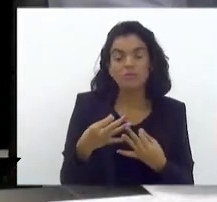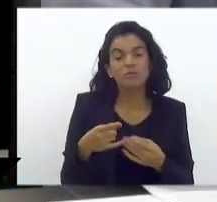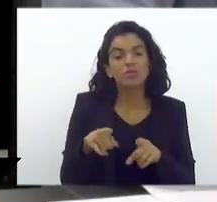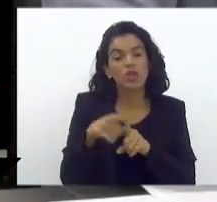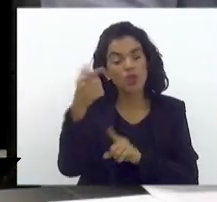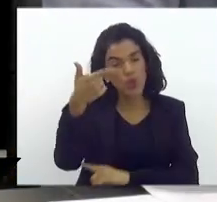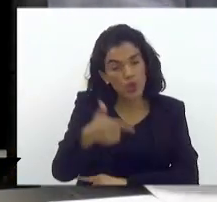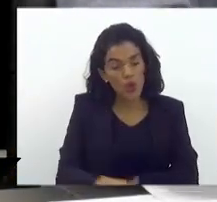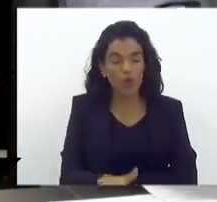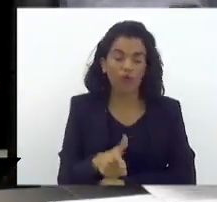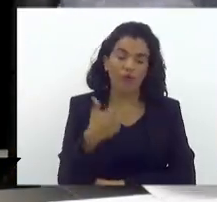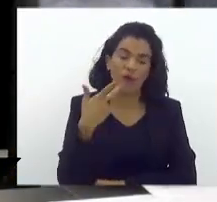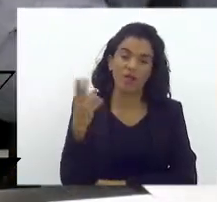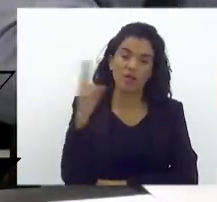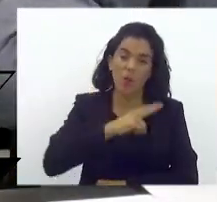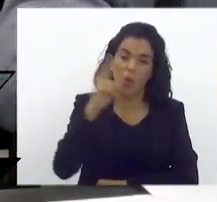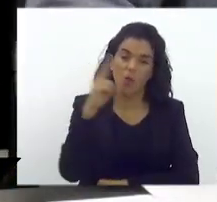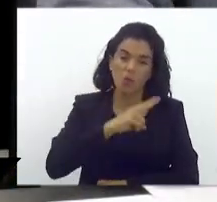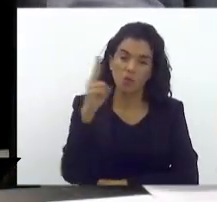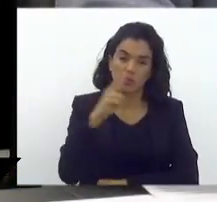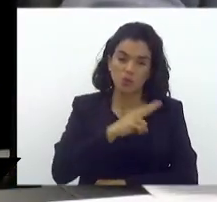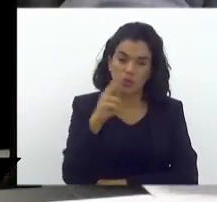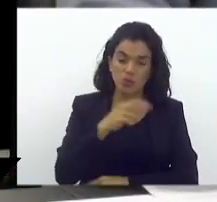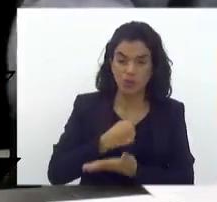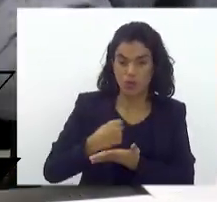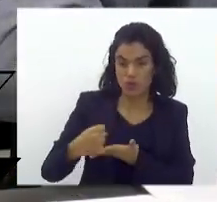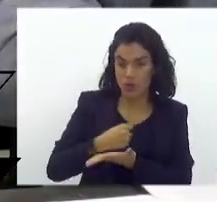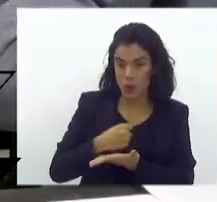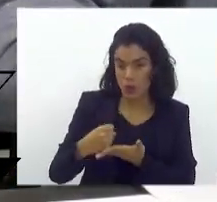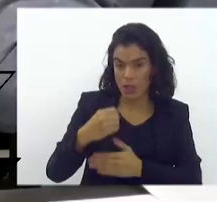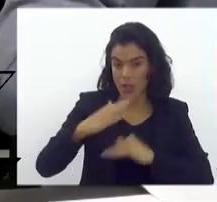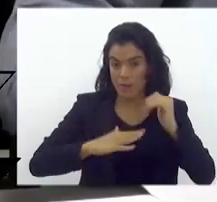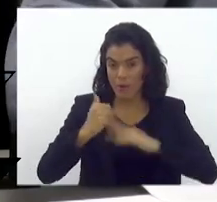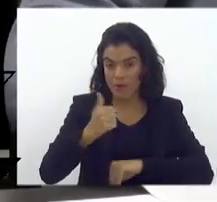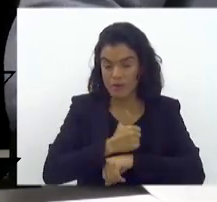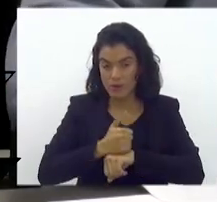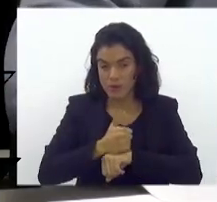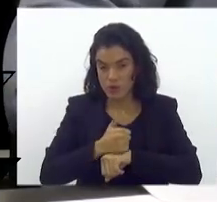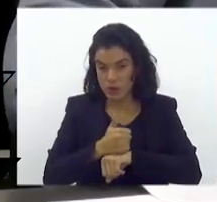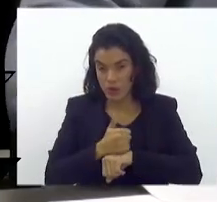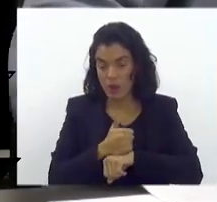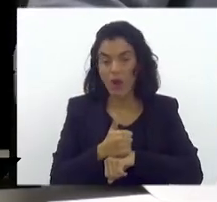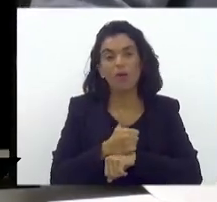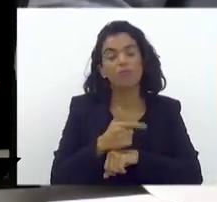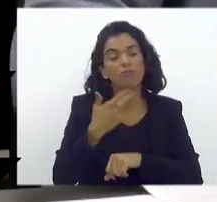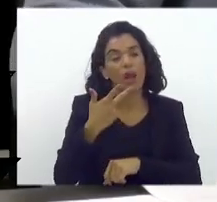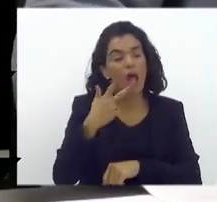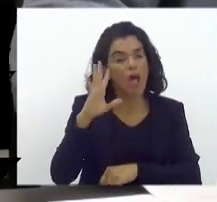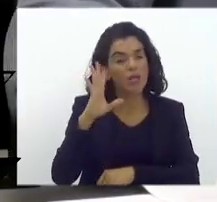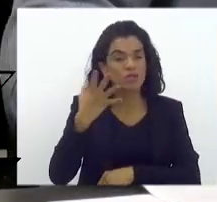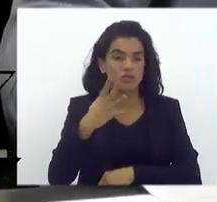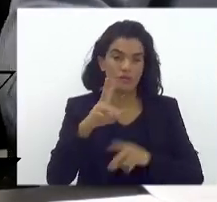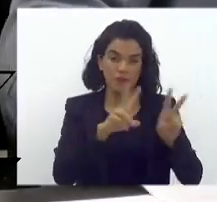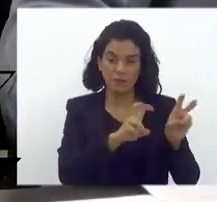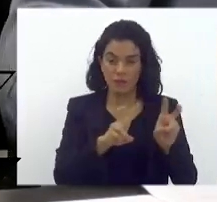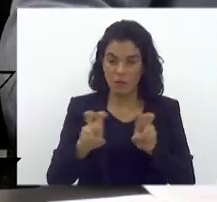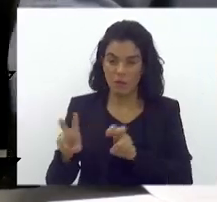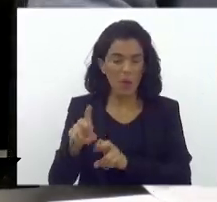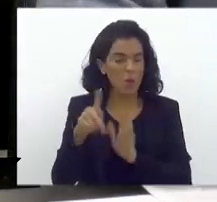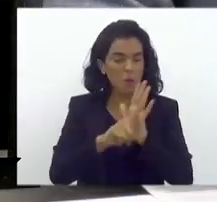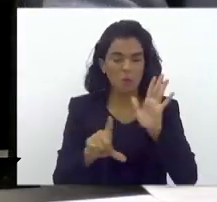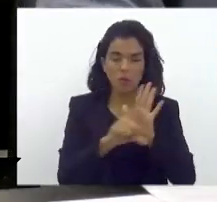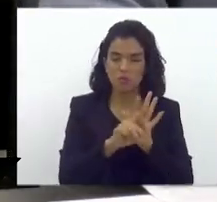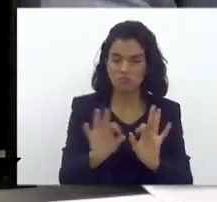recoloca a urgência de ter essas contratações para cuidar desses assuntos. Então, o projeto é